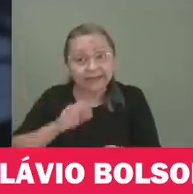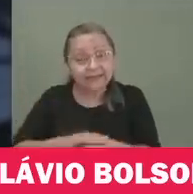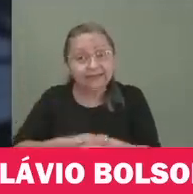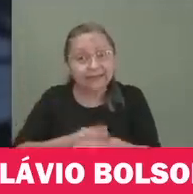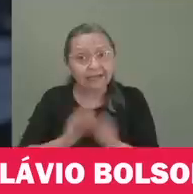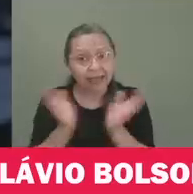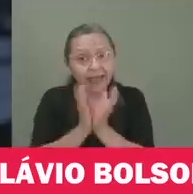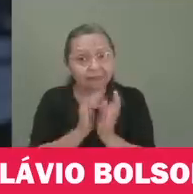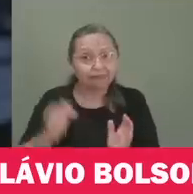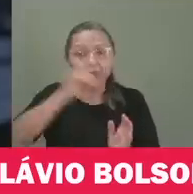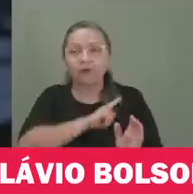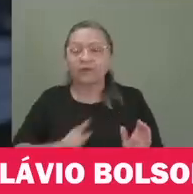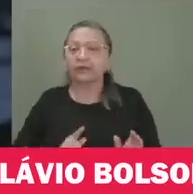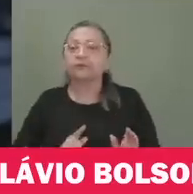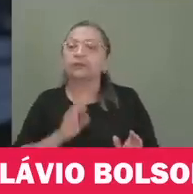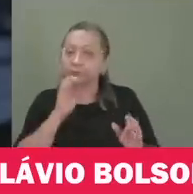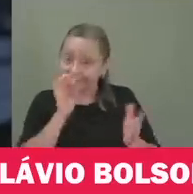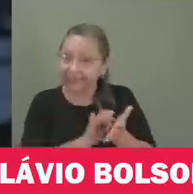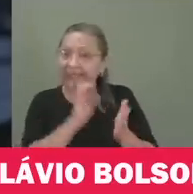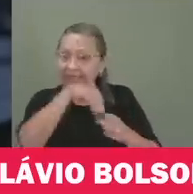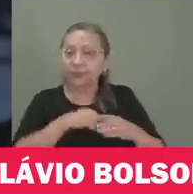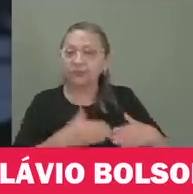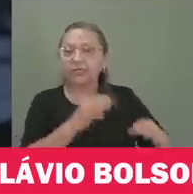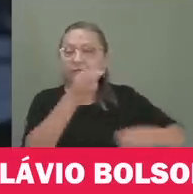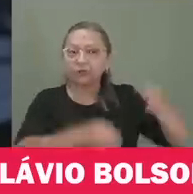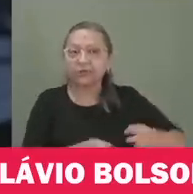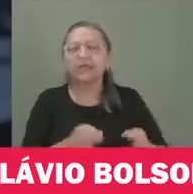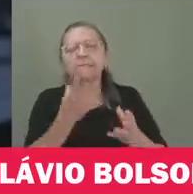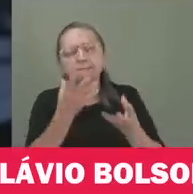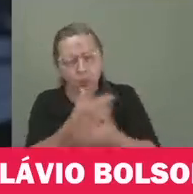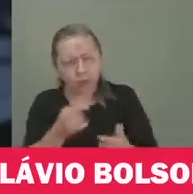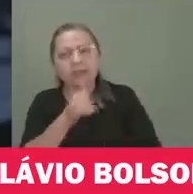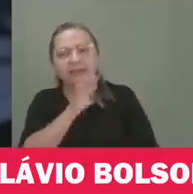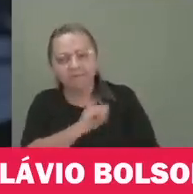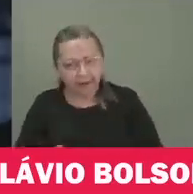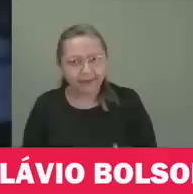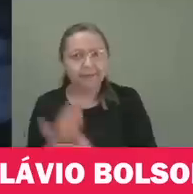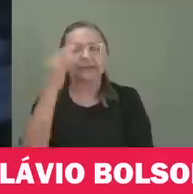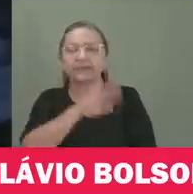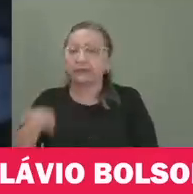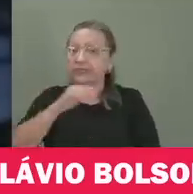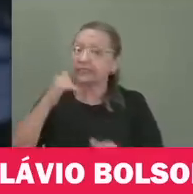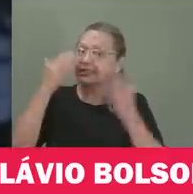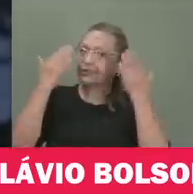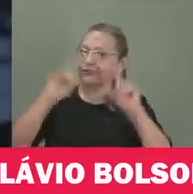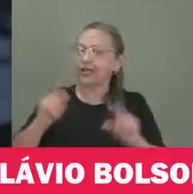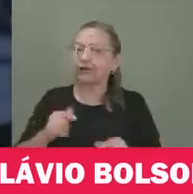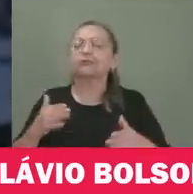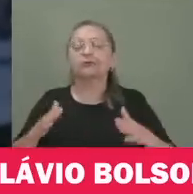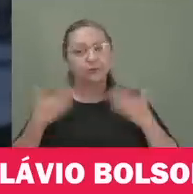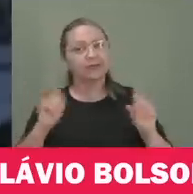cúpula desse governo, passando pelo Ministério da Justiça, e muita coisa ainda pode aparecer, não se surpreenda, não duvide, muita coisa